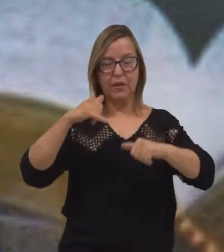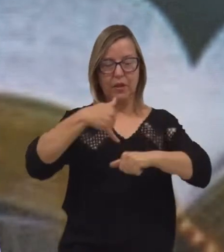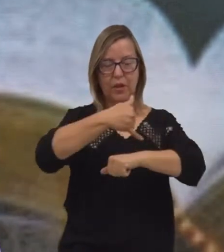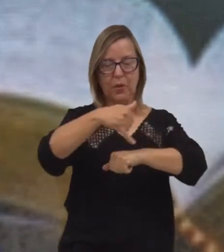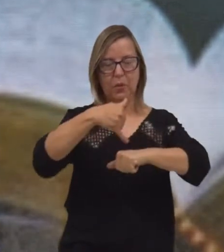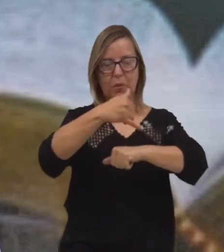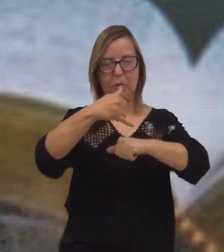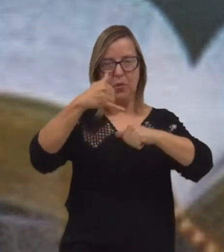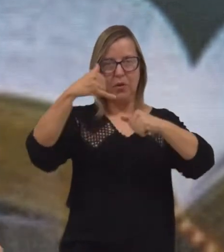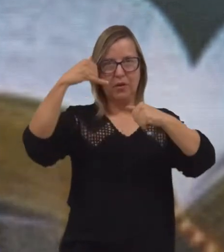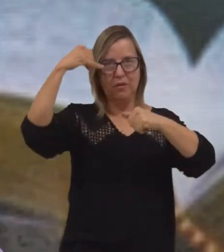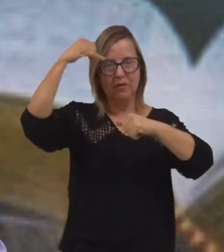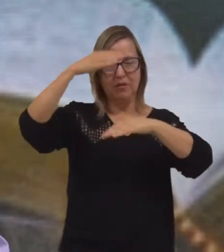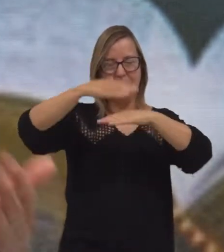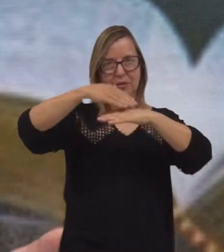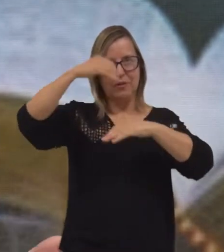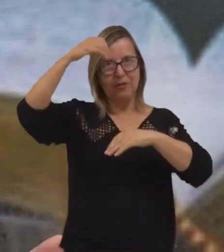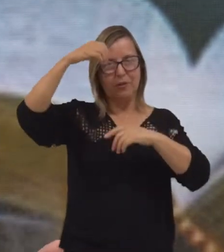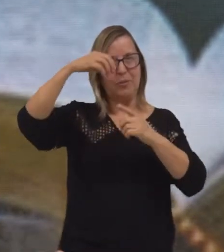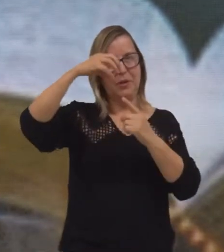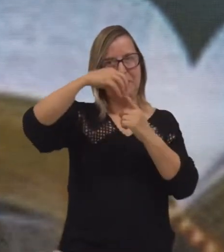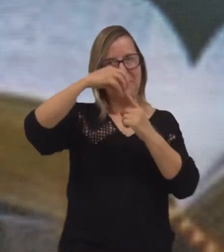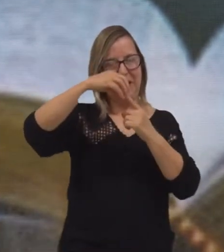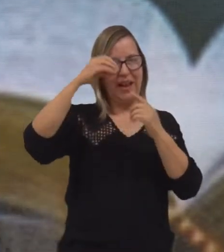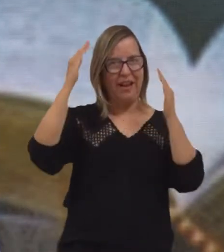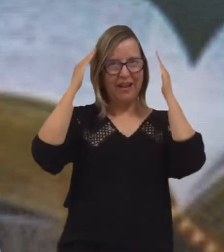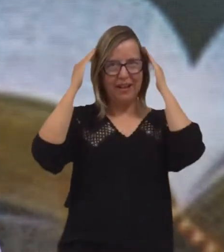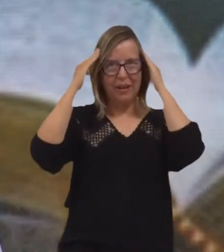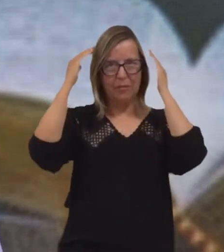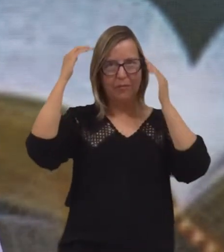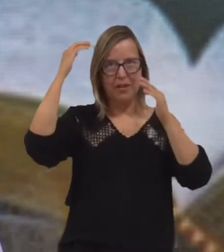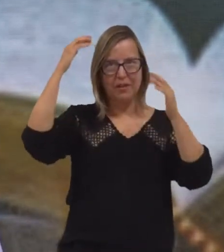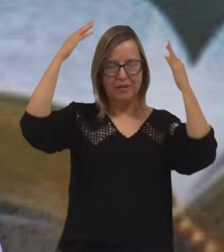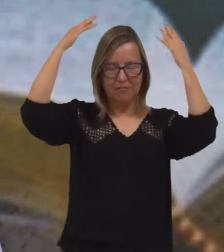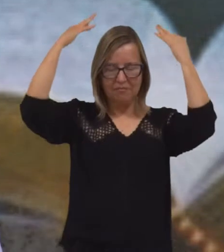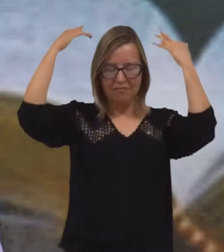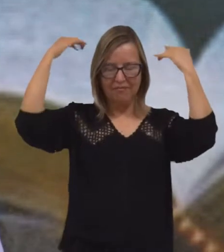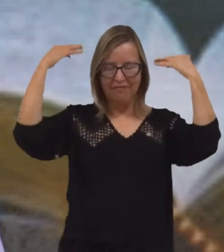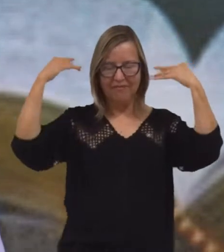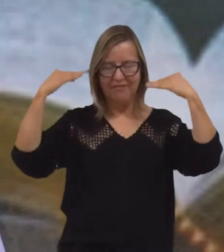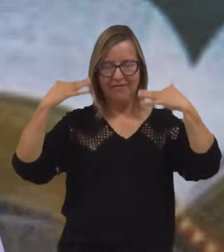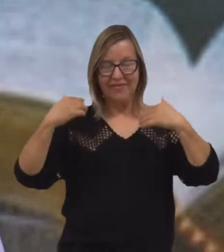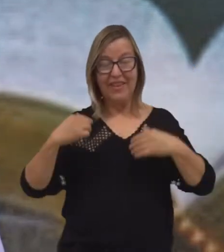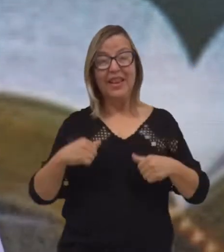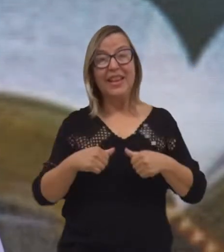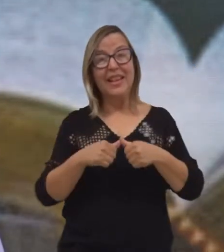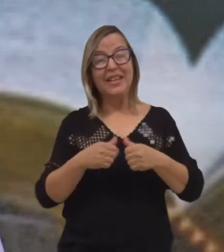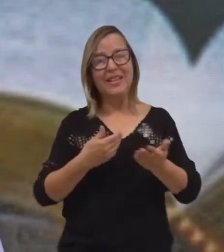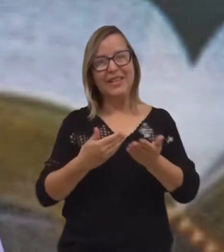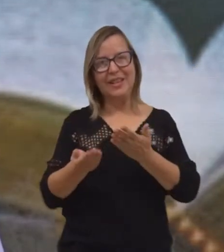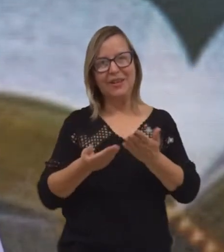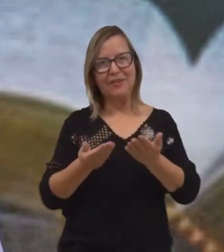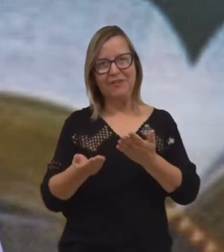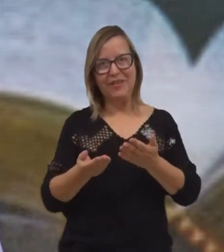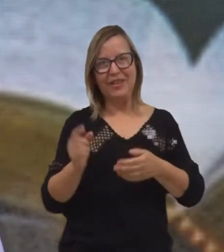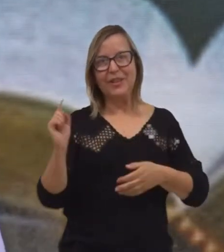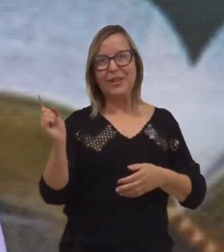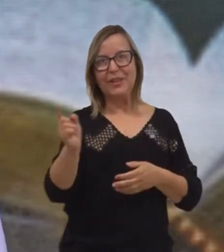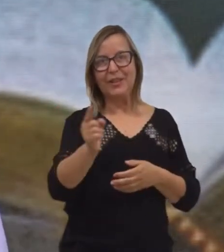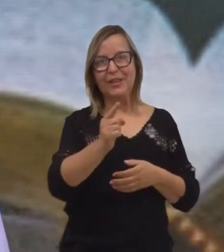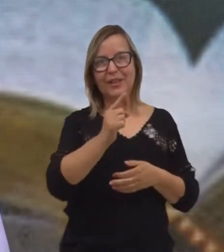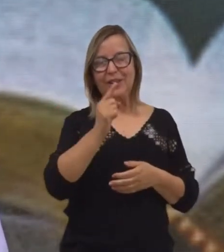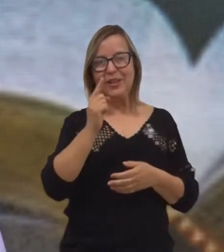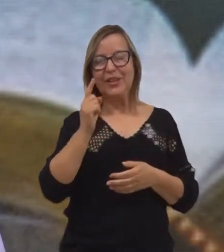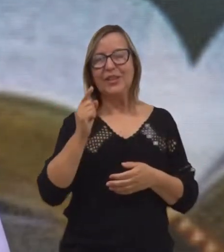Santo. E neste servir, nós somos trabalhados pelo Senhor. É um equívoco nós